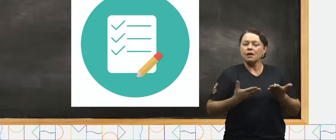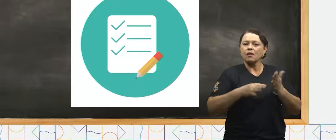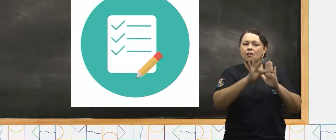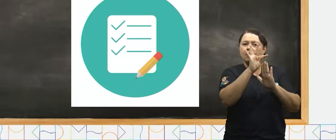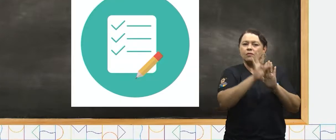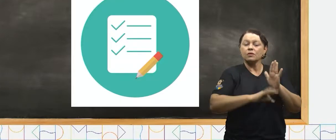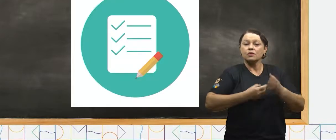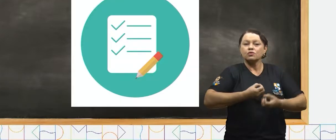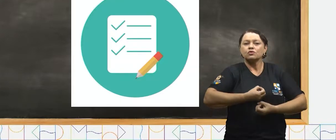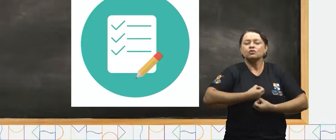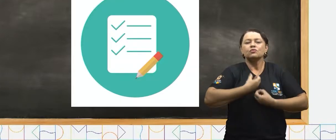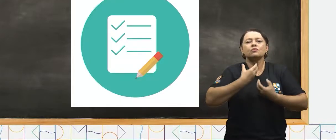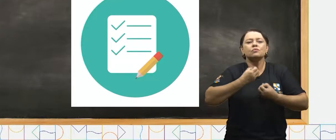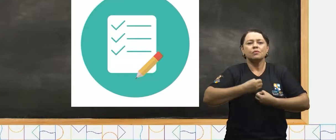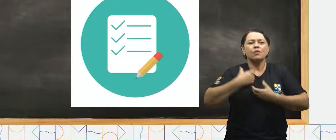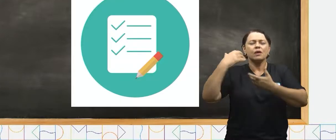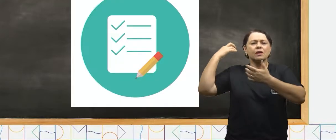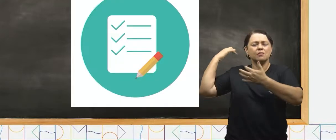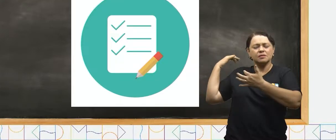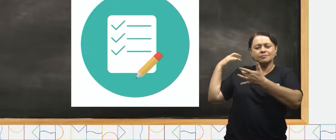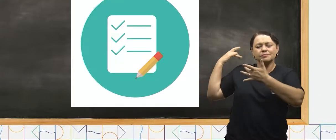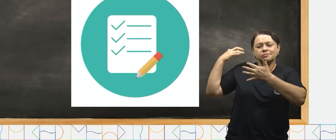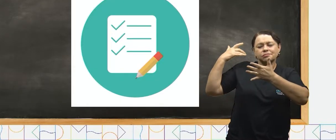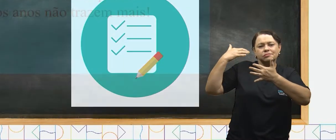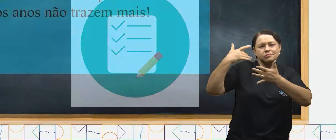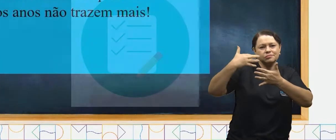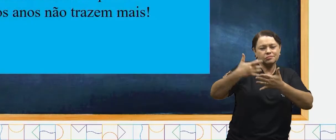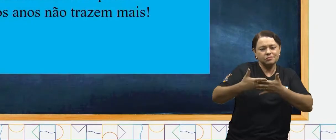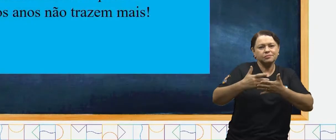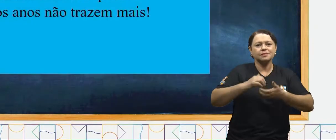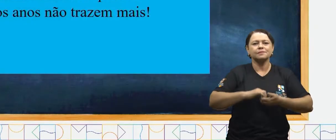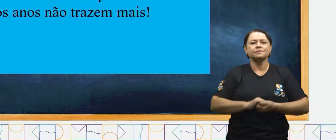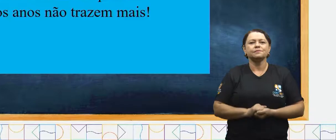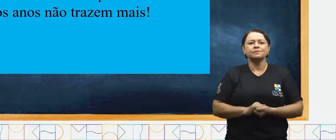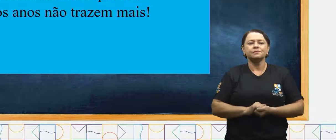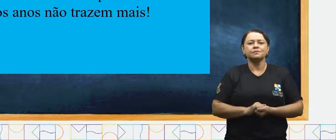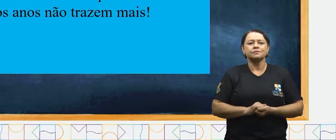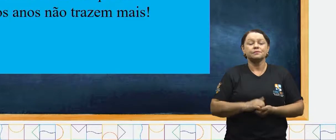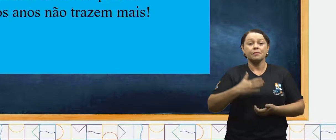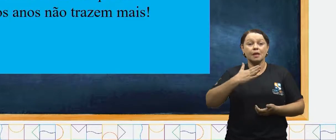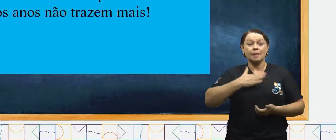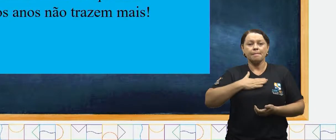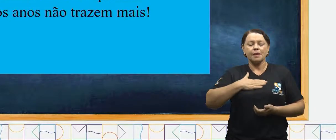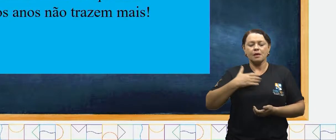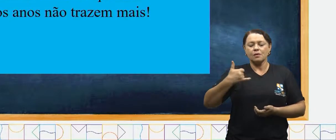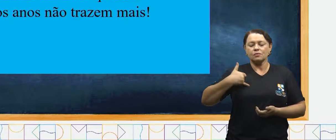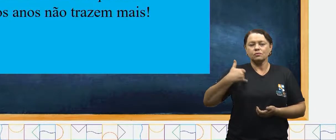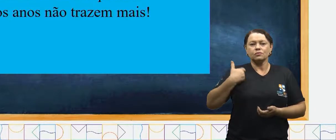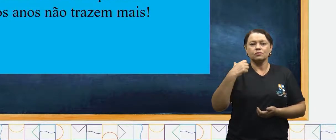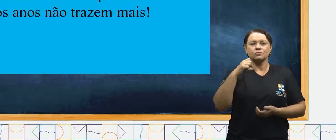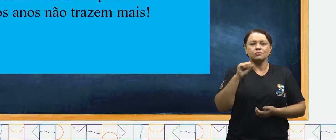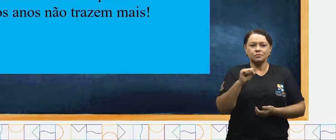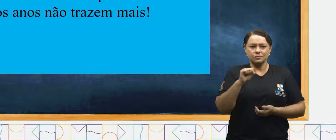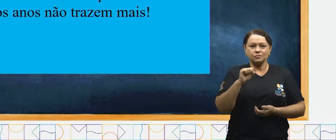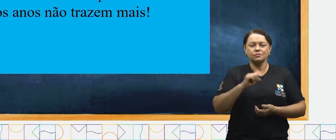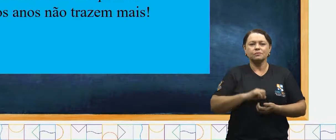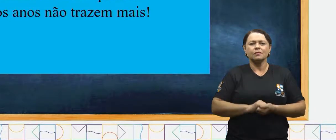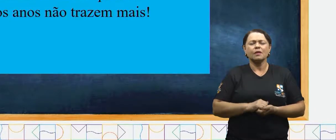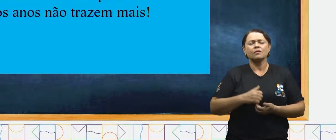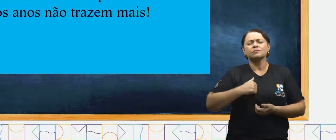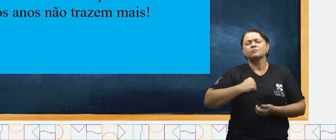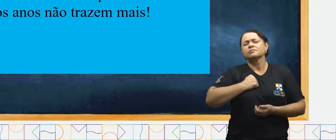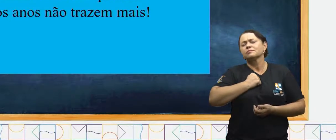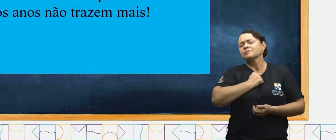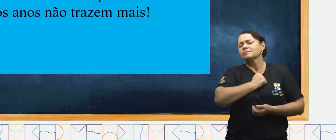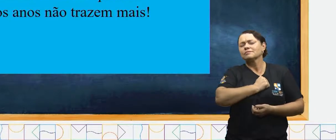tem atravessado décadas. Acompanhe. Meus 8 anos. Oh, que saudades